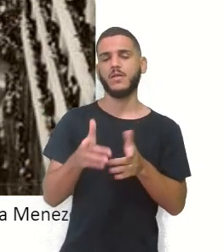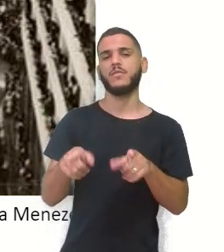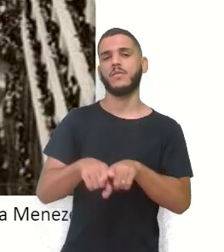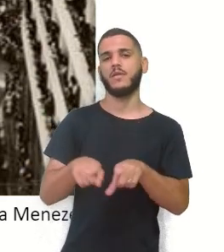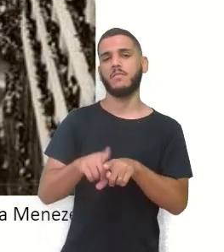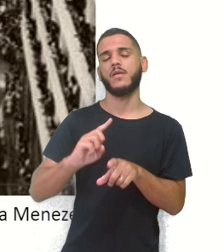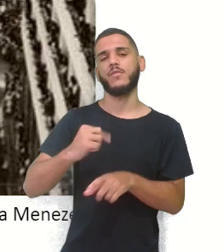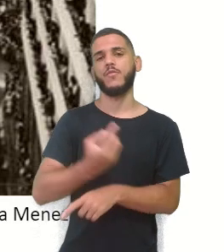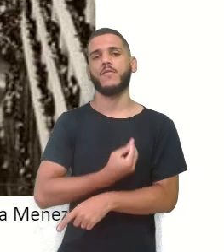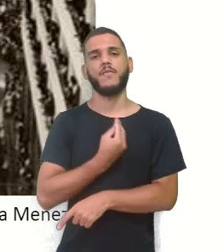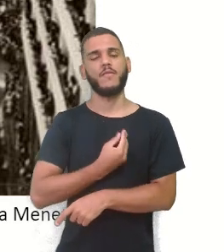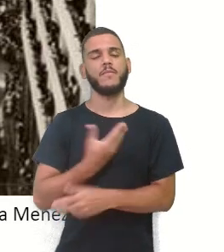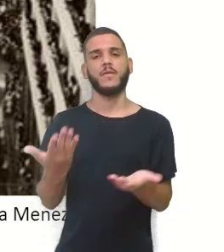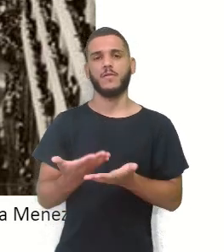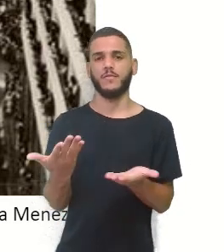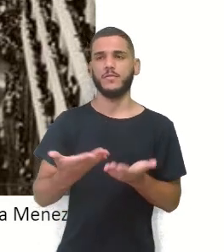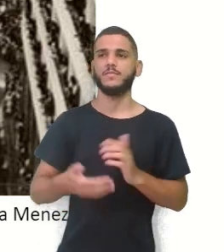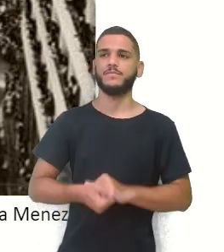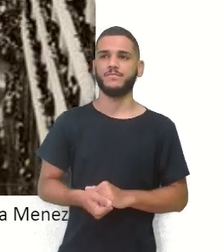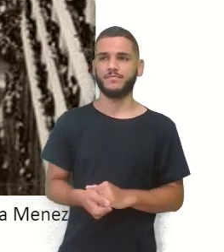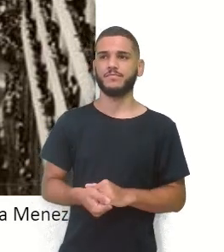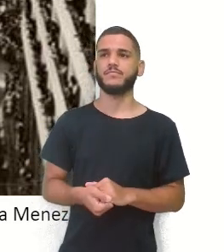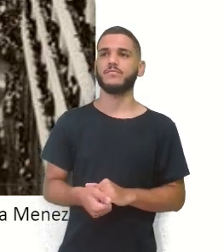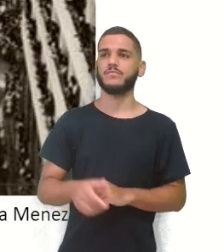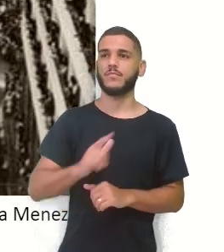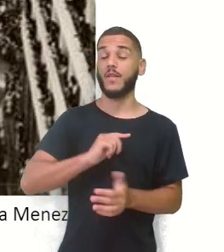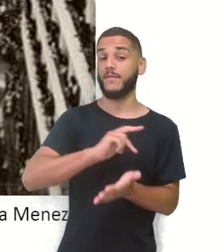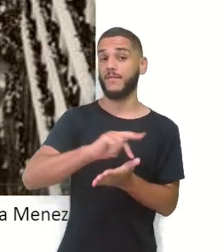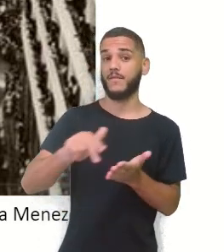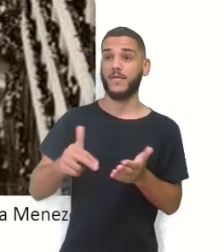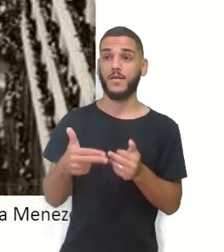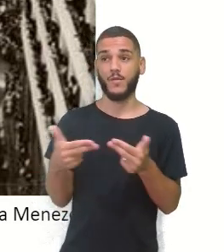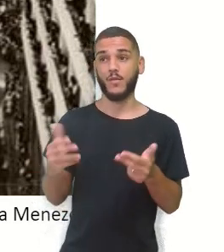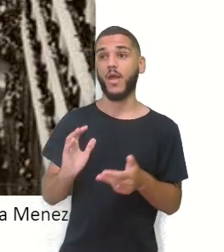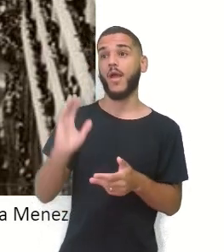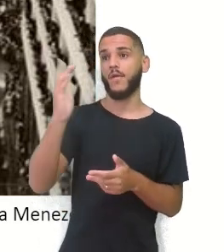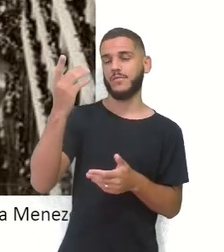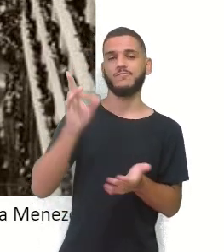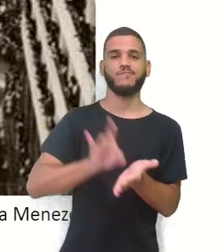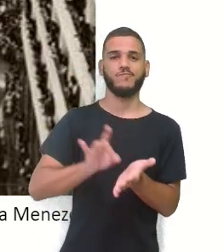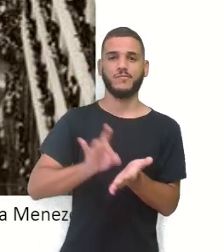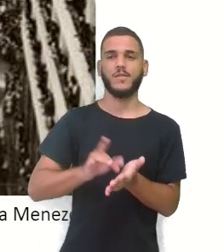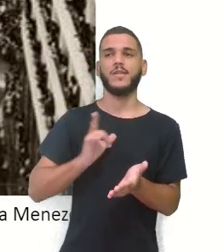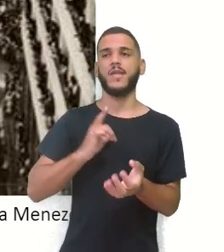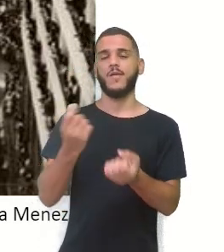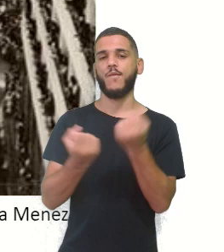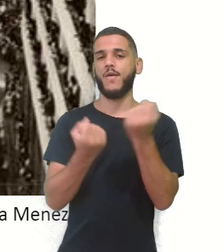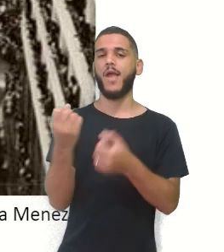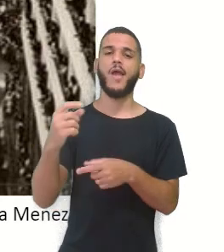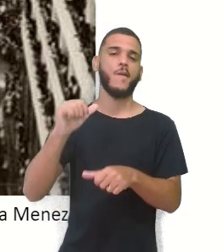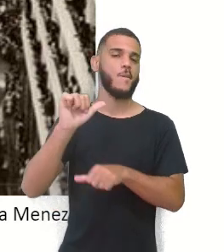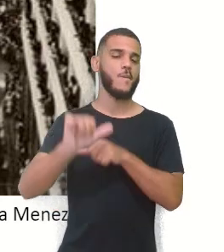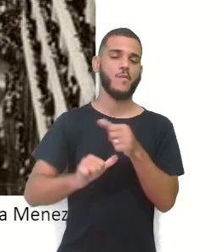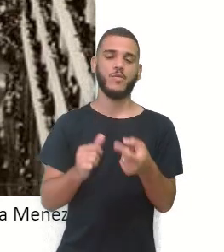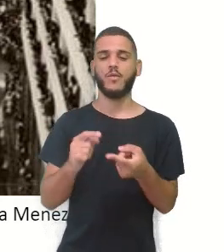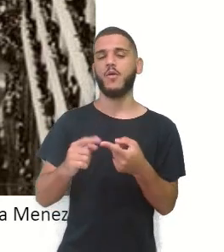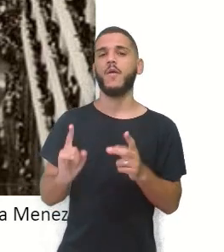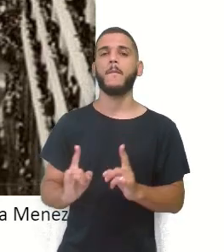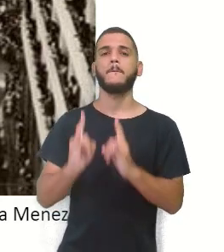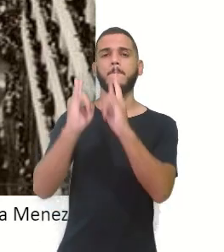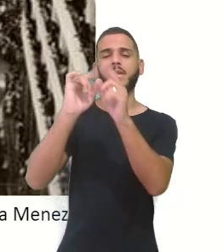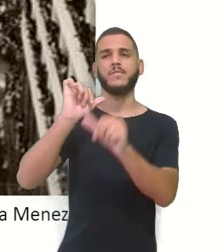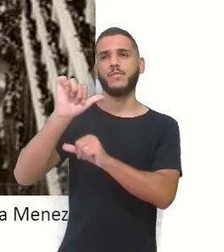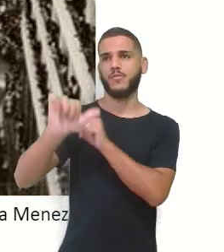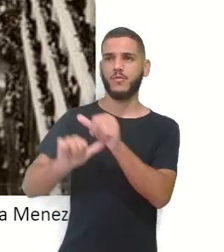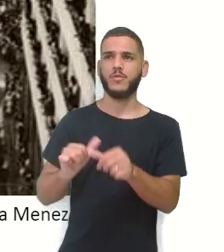época em que nós vivemos agora. Tanta coisa já aconteceu nesse meio tempo. Não é? Os carros mudaram, o tipo de prédio mudou. A